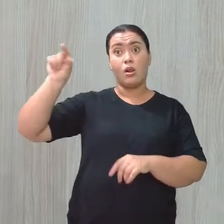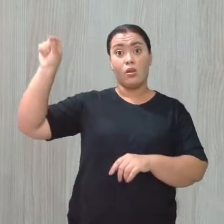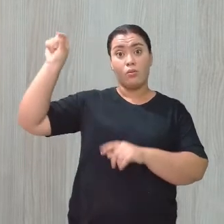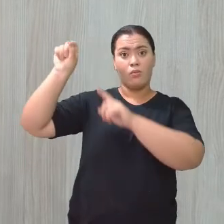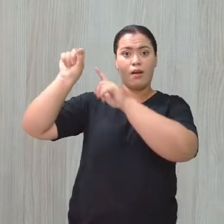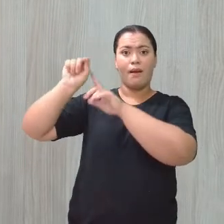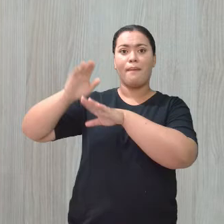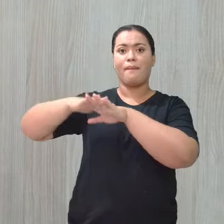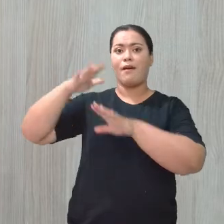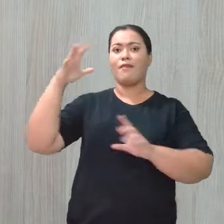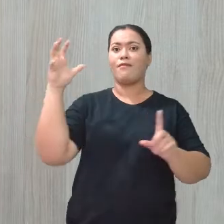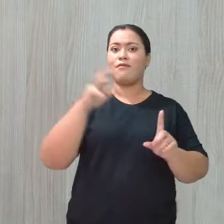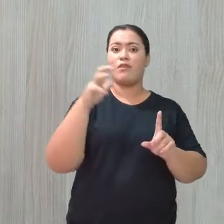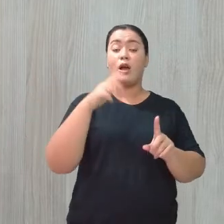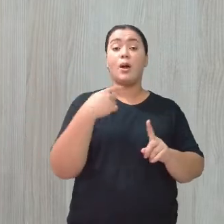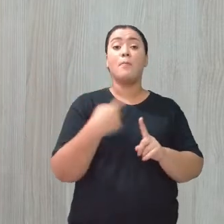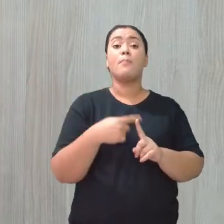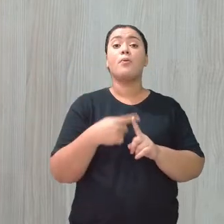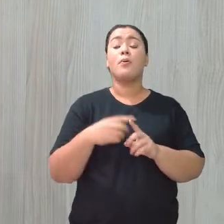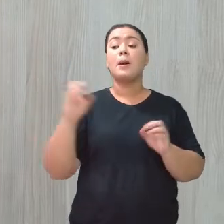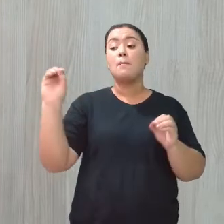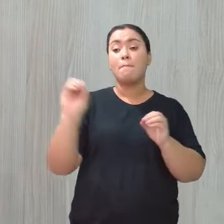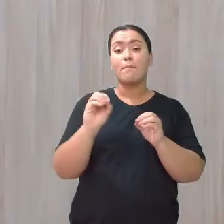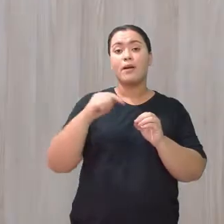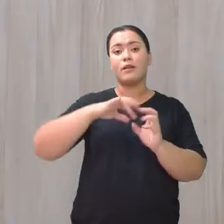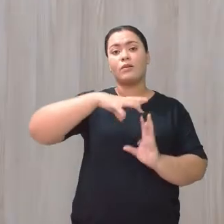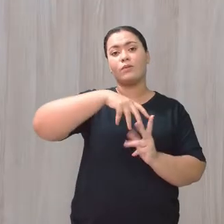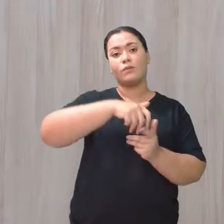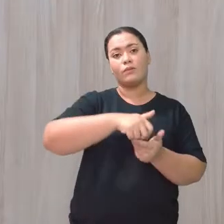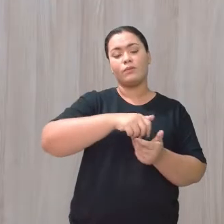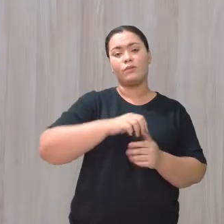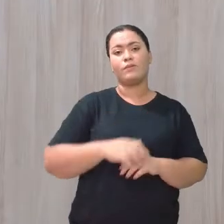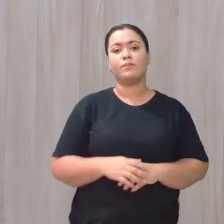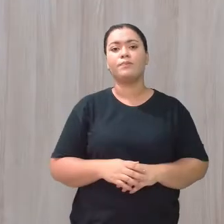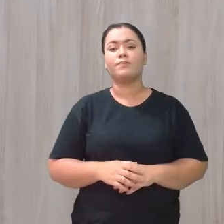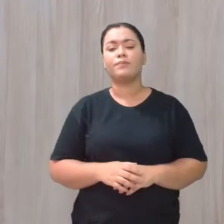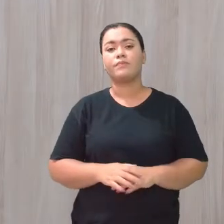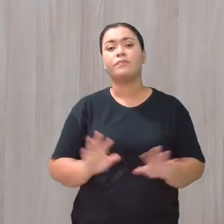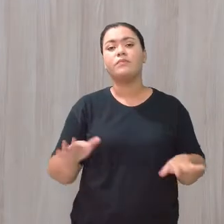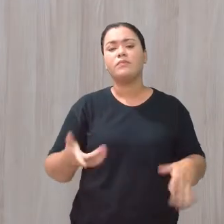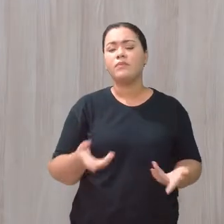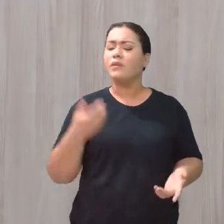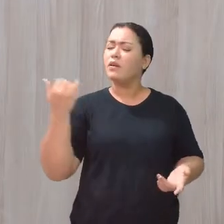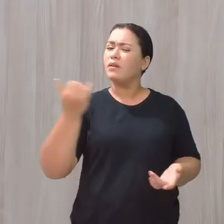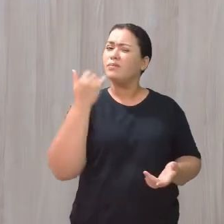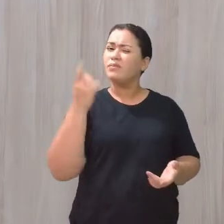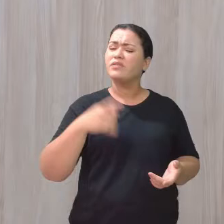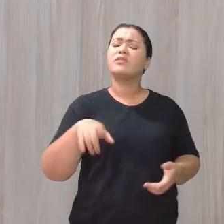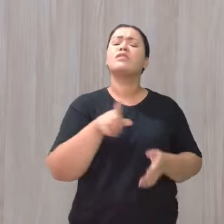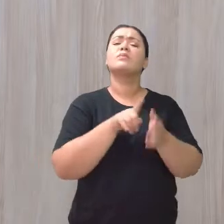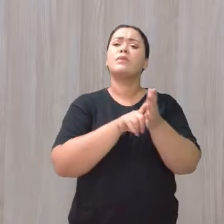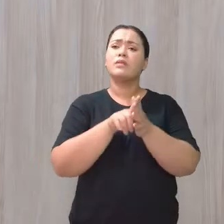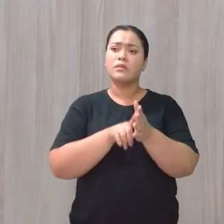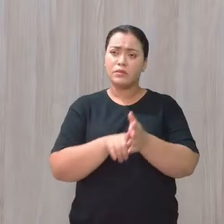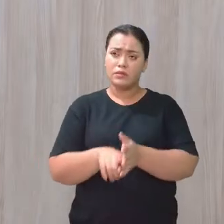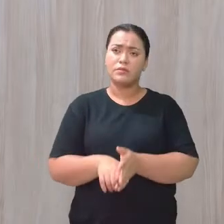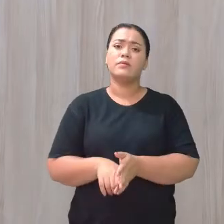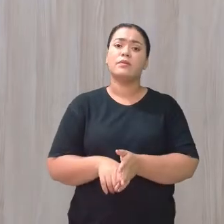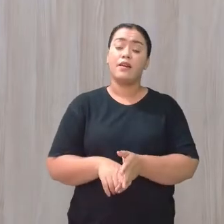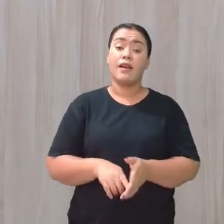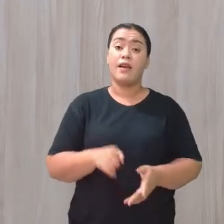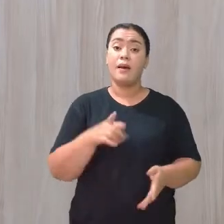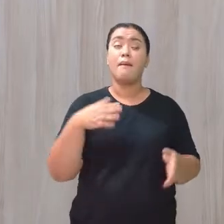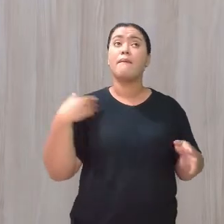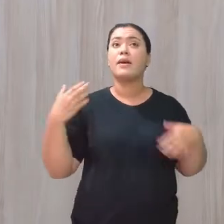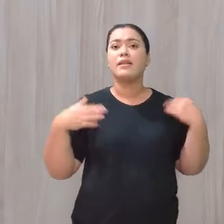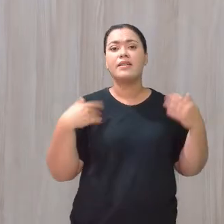que ela influencia mais. Não é isso, professora Cláudia? É isso, professora. Então, é importante vocês pesquisarem realmente quando vocês quiserem um